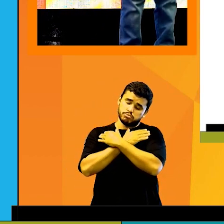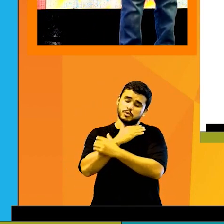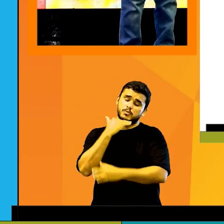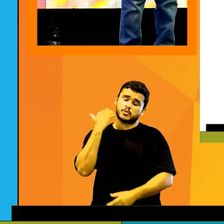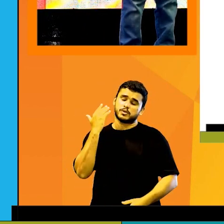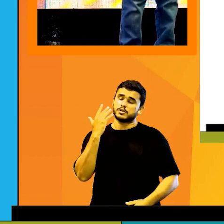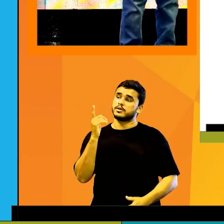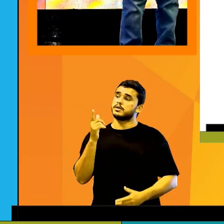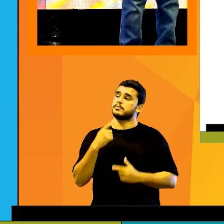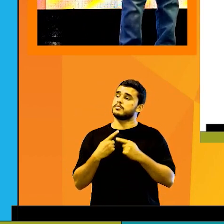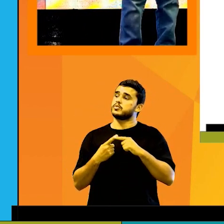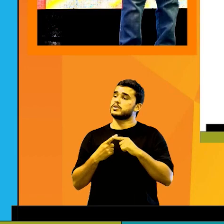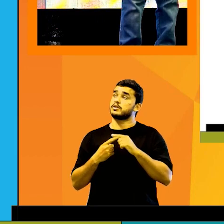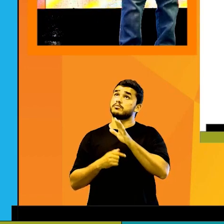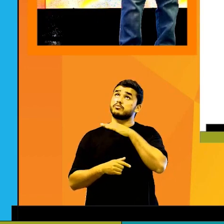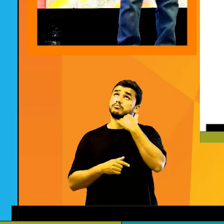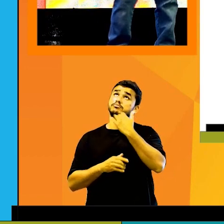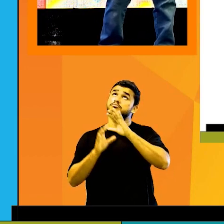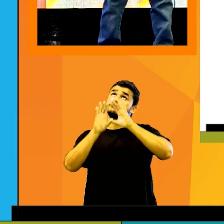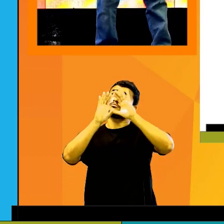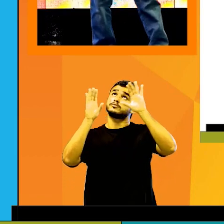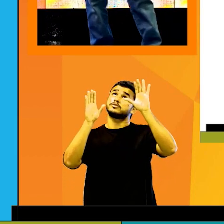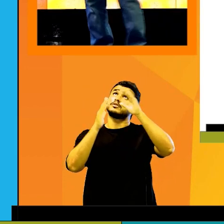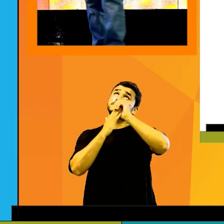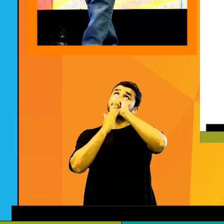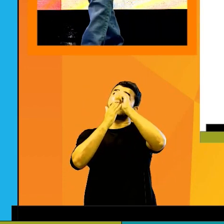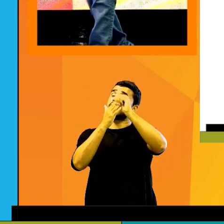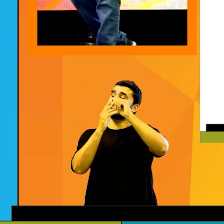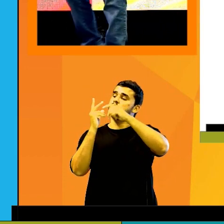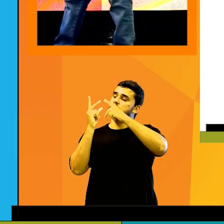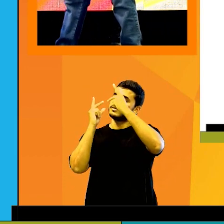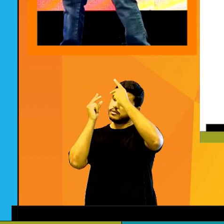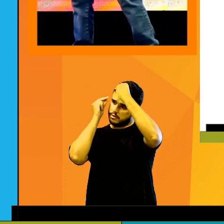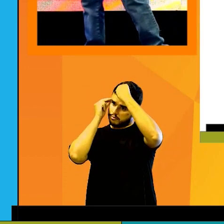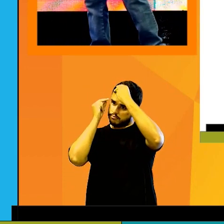pelo menos um pouquinho dela lá na sua morte.